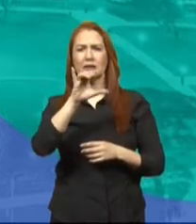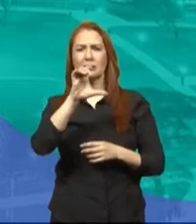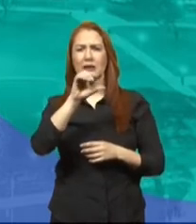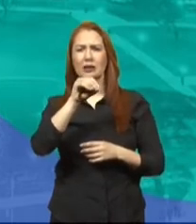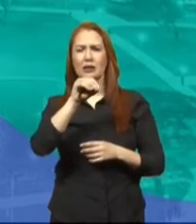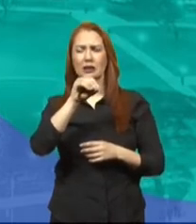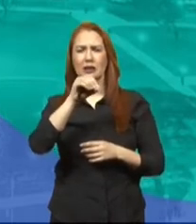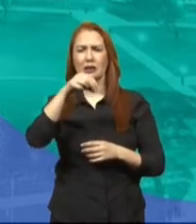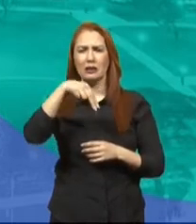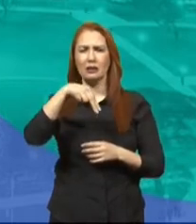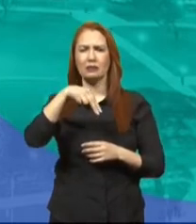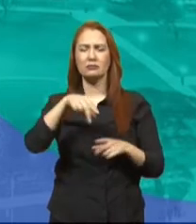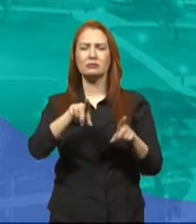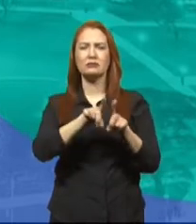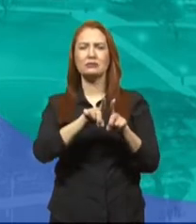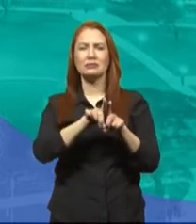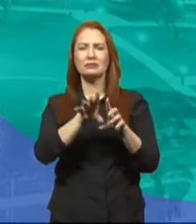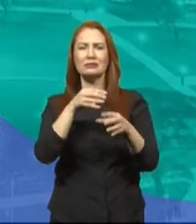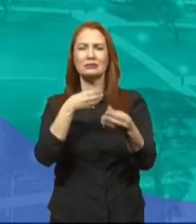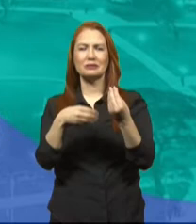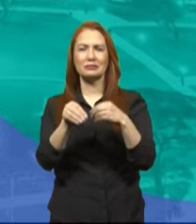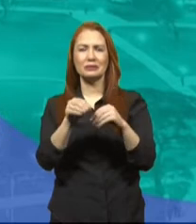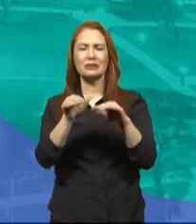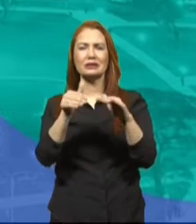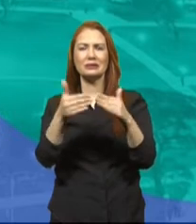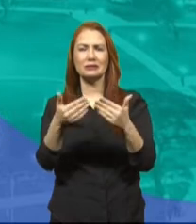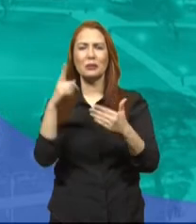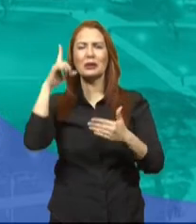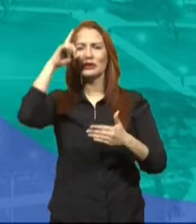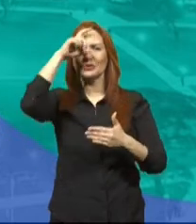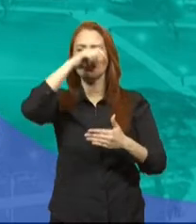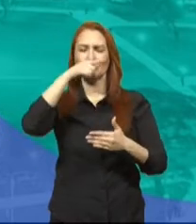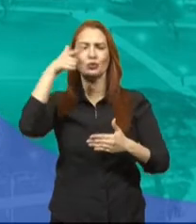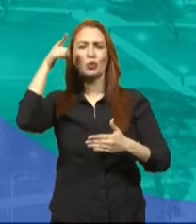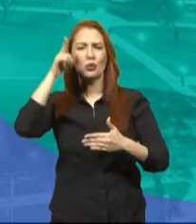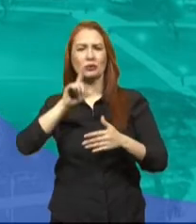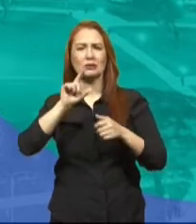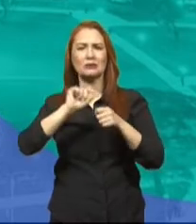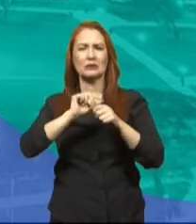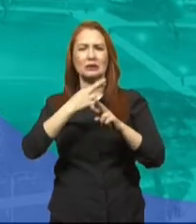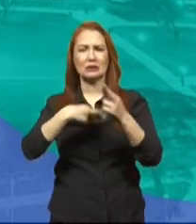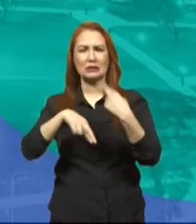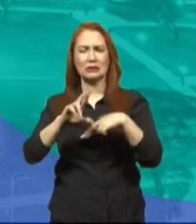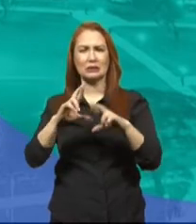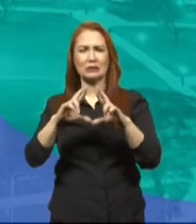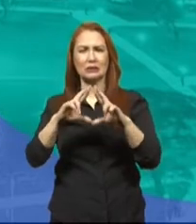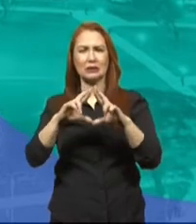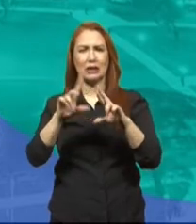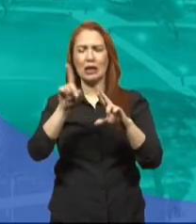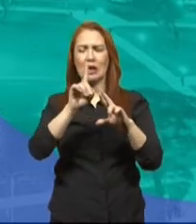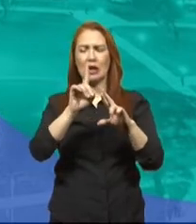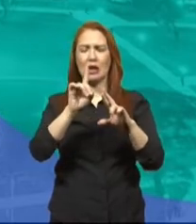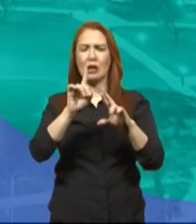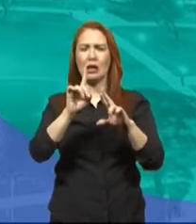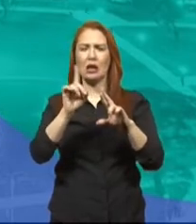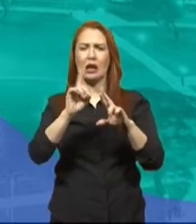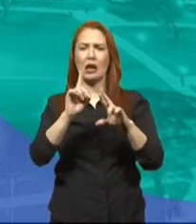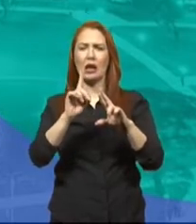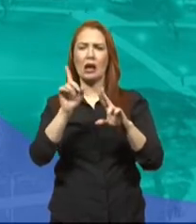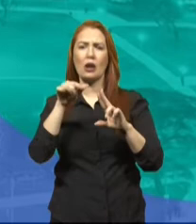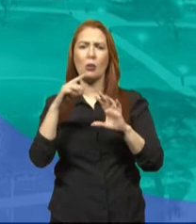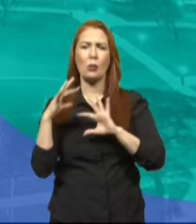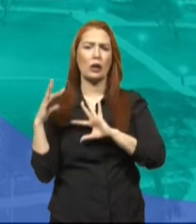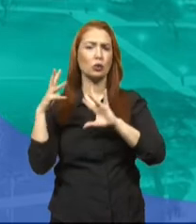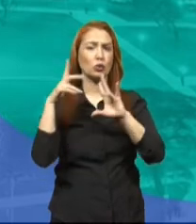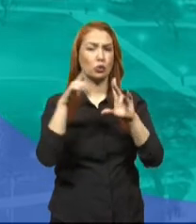um saquinho que dificilmente as empresas conseguem reaproveitar. Não são todas, tem empresas que já conseguem reaproveitar. Uhum. Mas